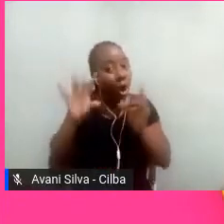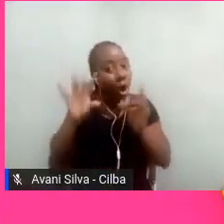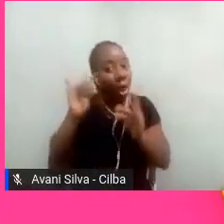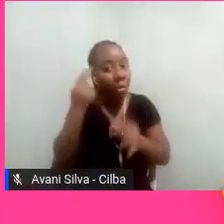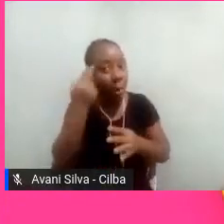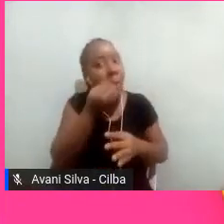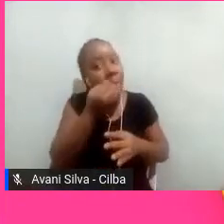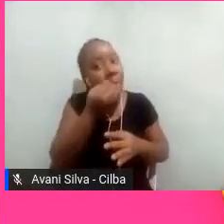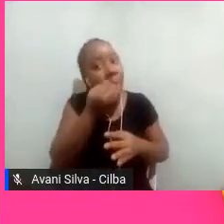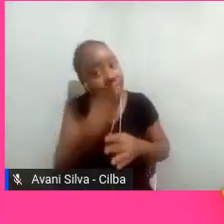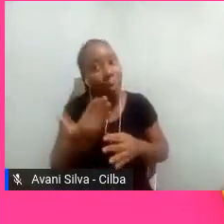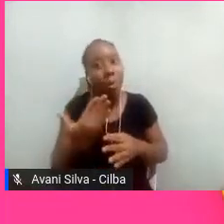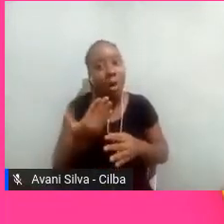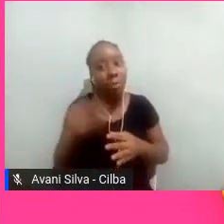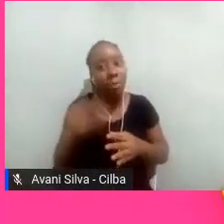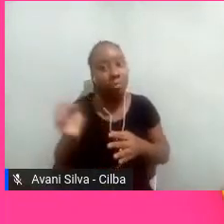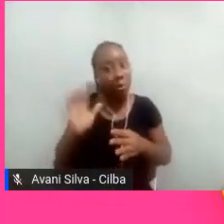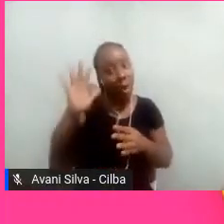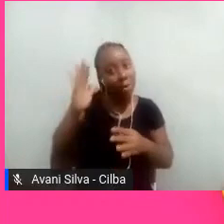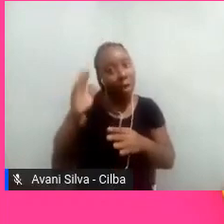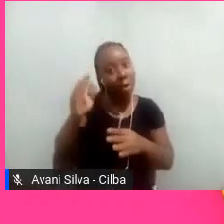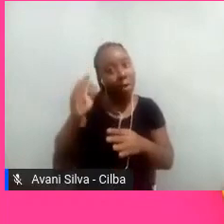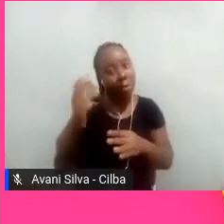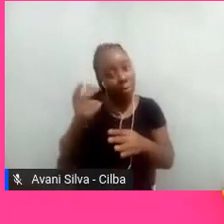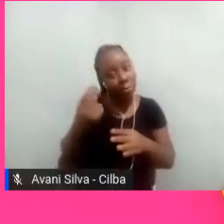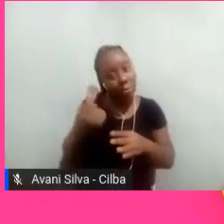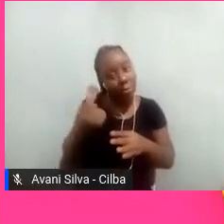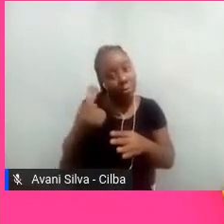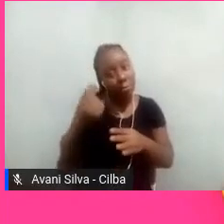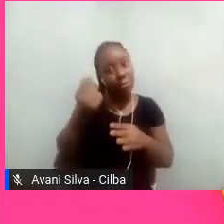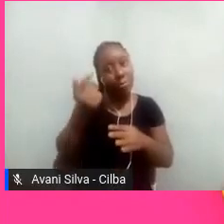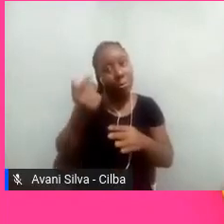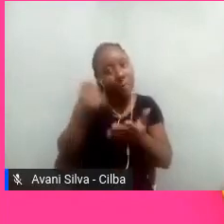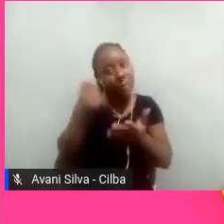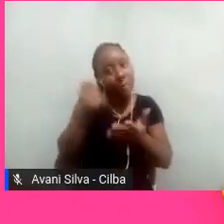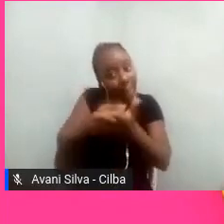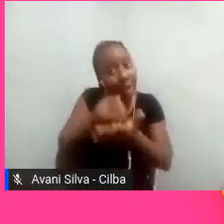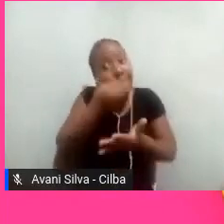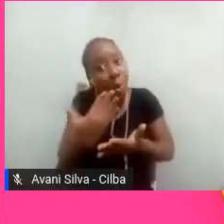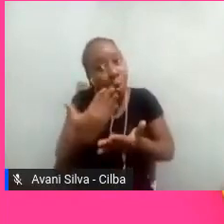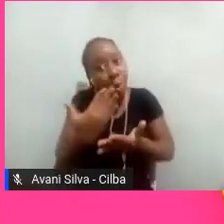uma cola branca. E você vai ver que vai dar certo.